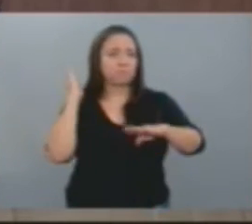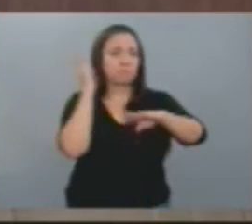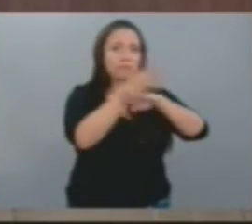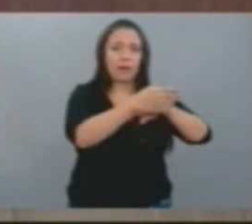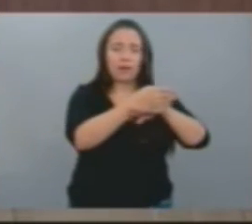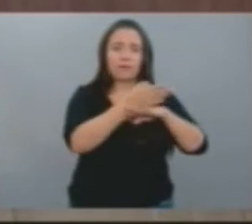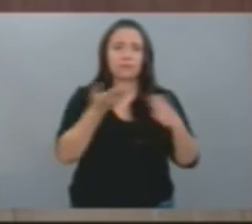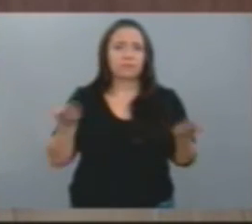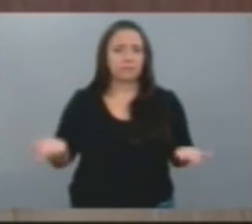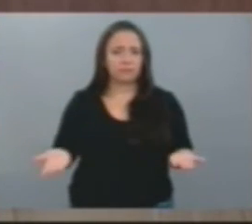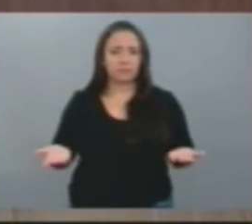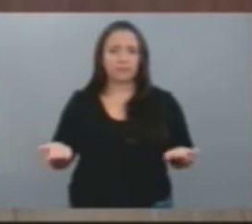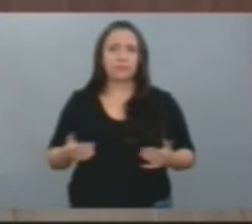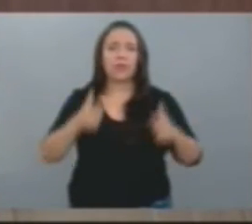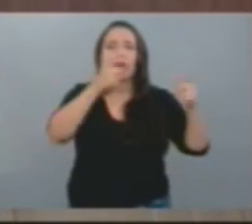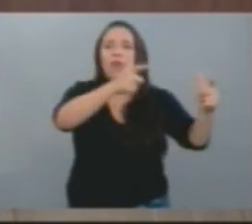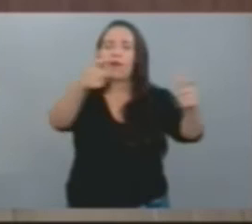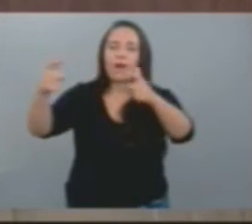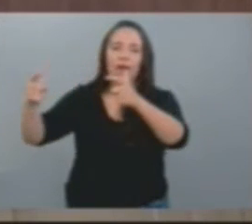de justiça. R$